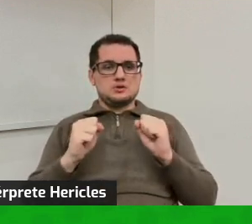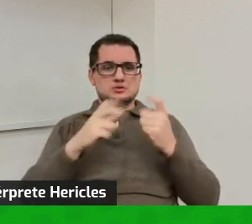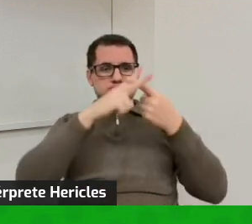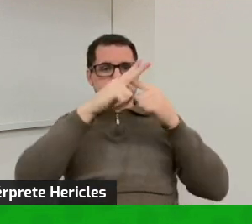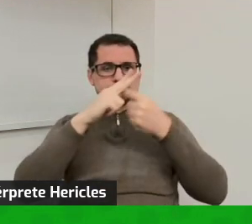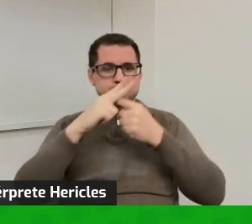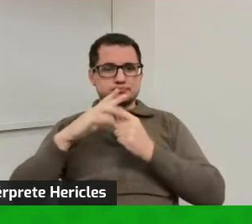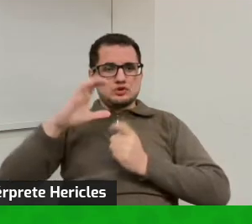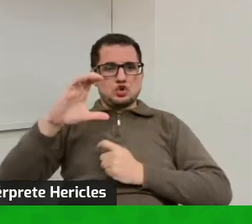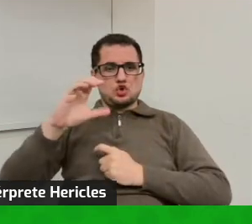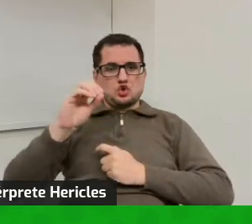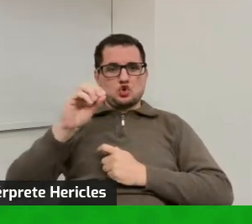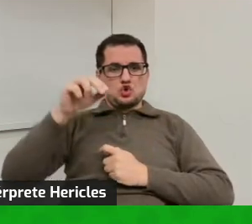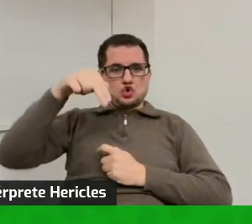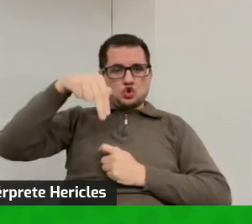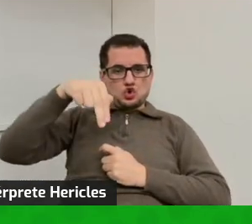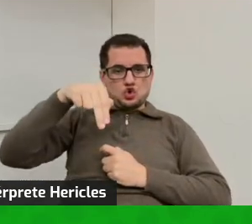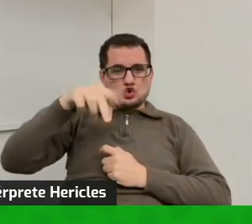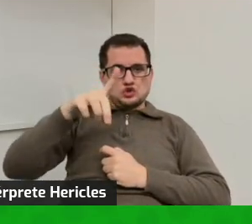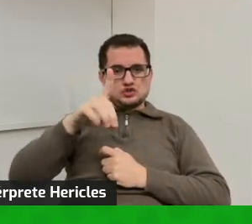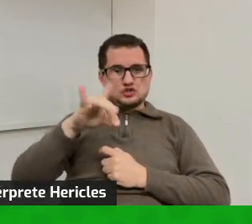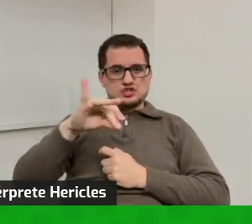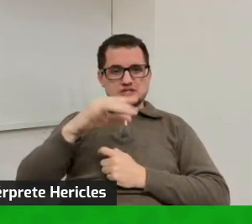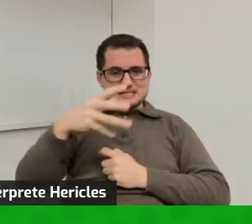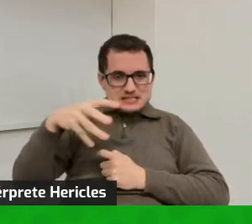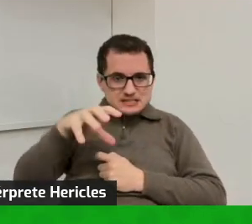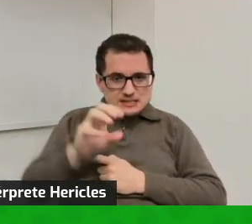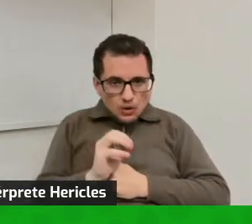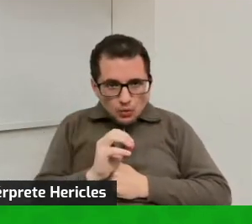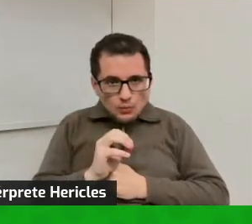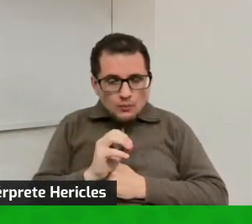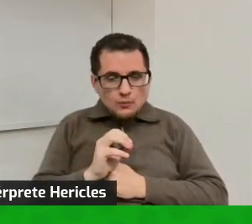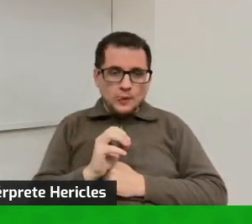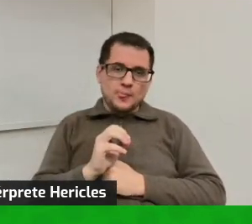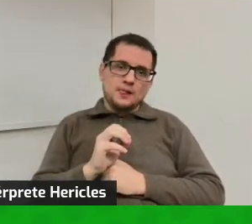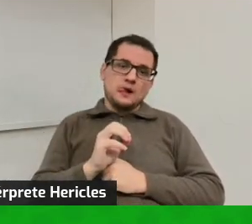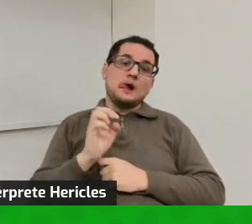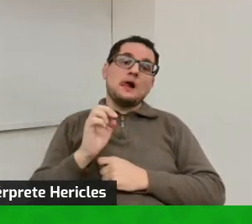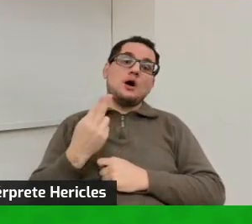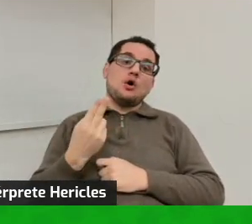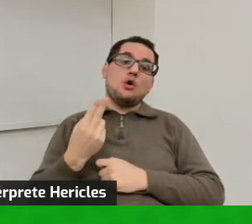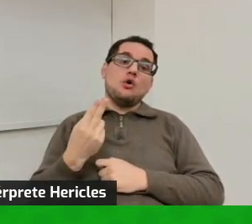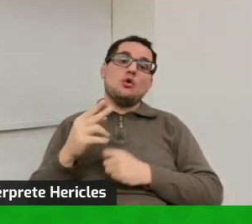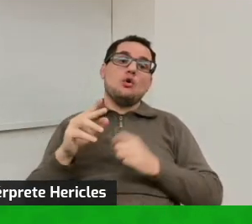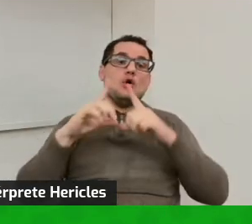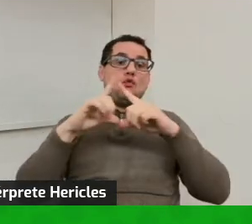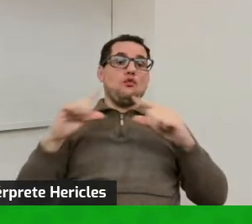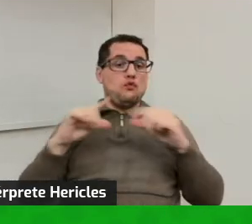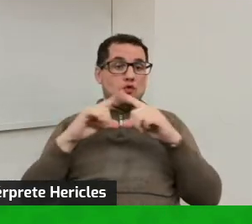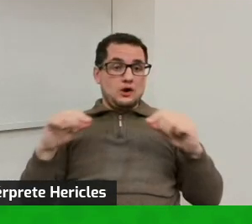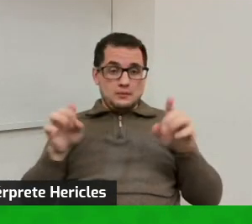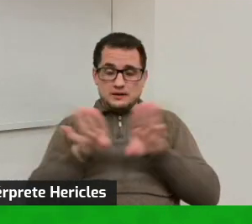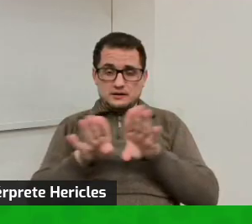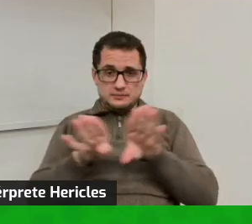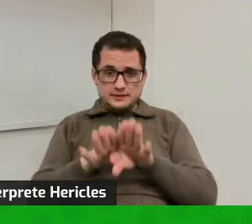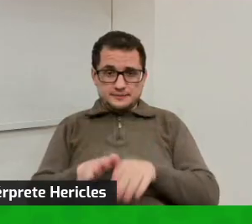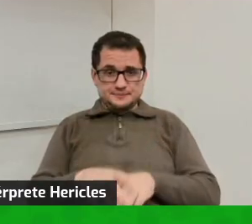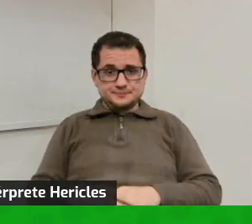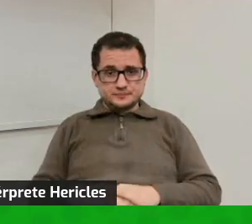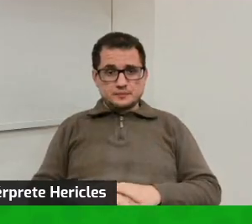aula, e colocar para ele puxar esse valor aqui como condicional, ou a gente pode fazer a formulazinha também. Então,